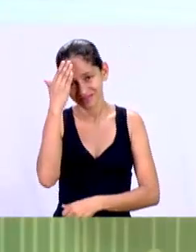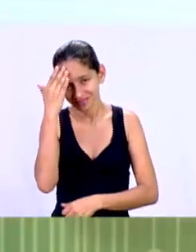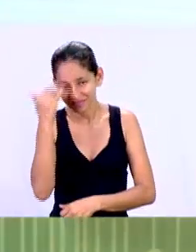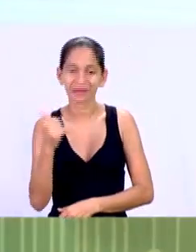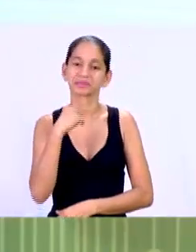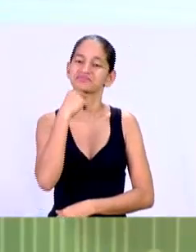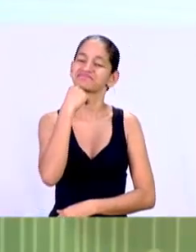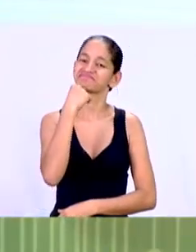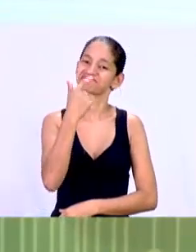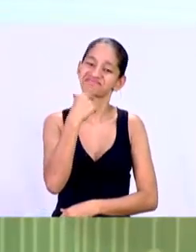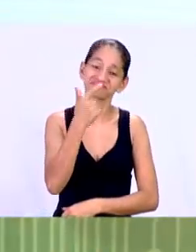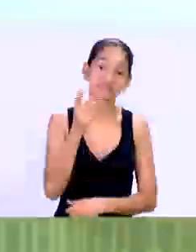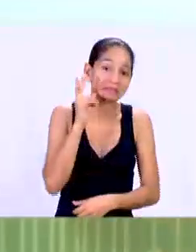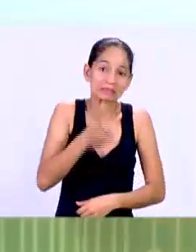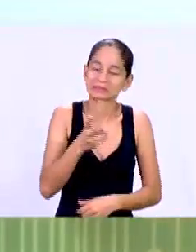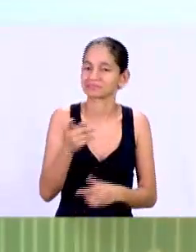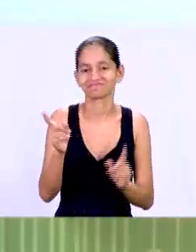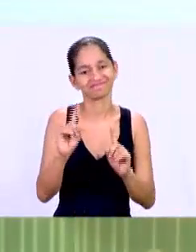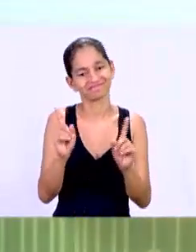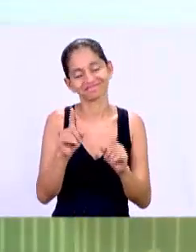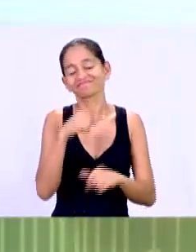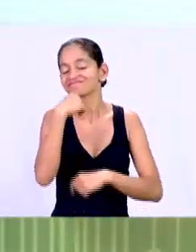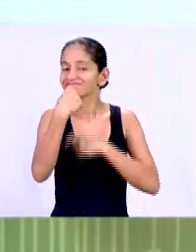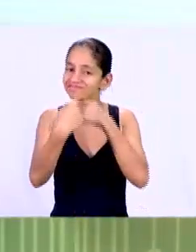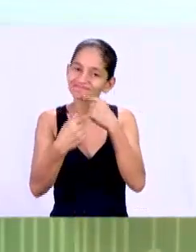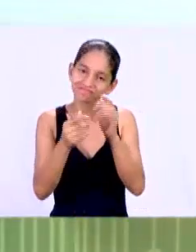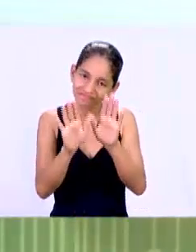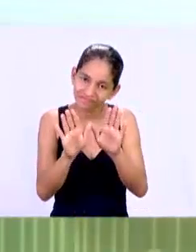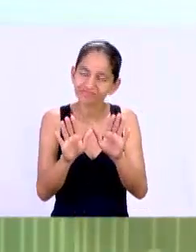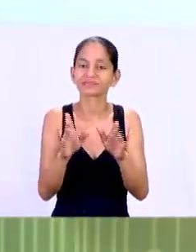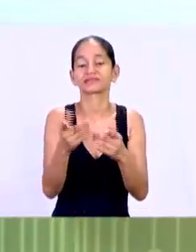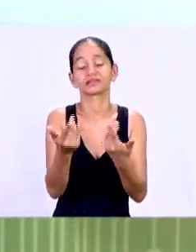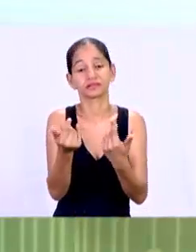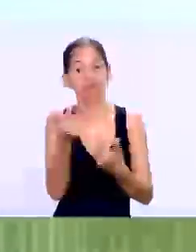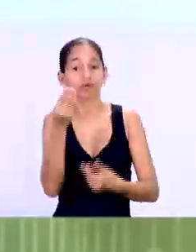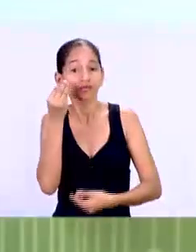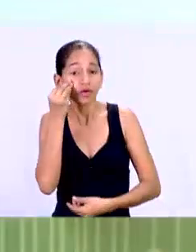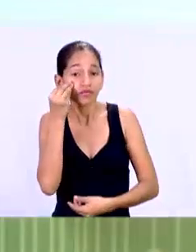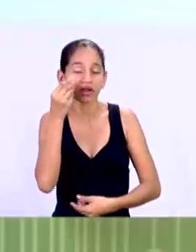nem sempre é possível, então há necessidade dessa relação